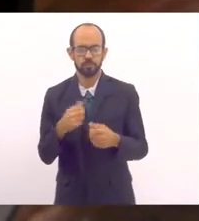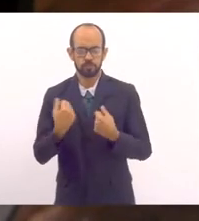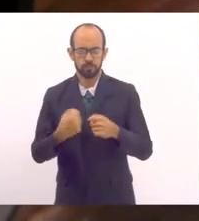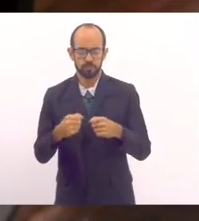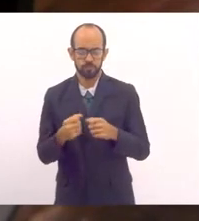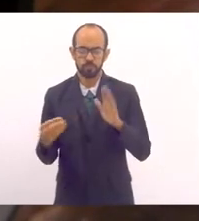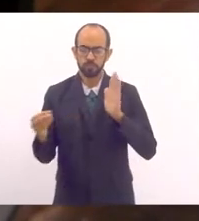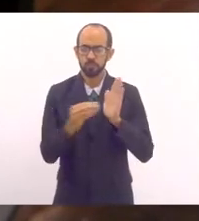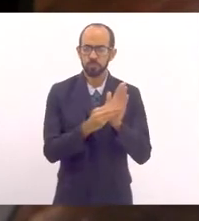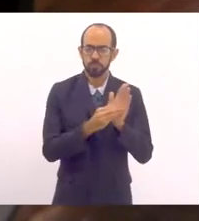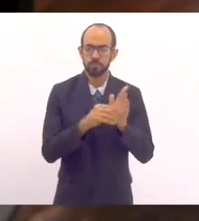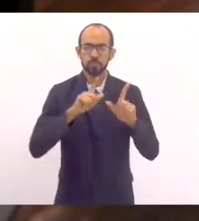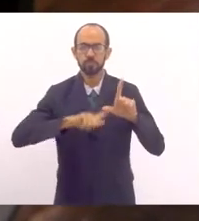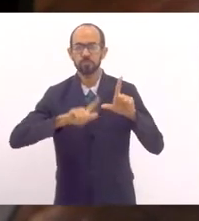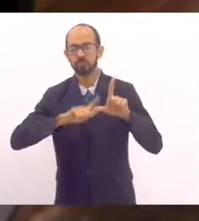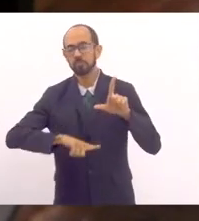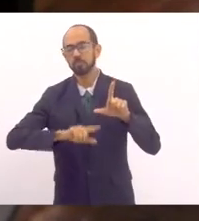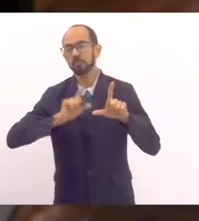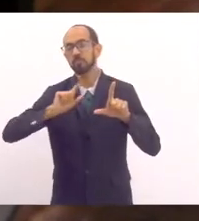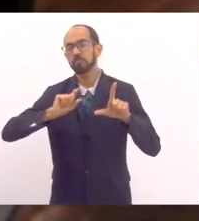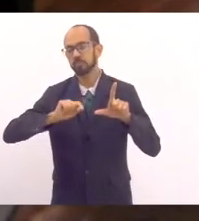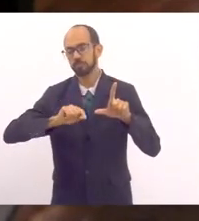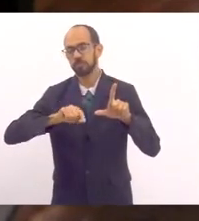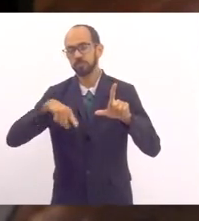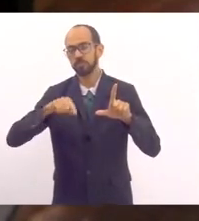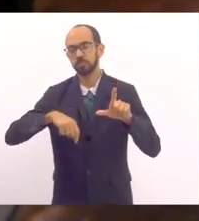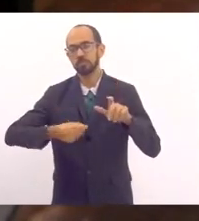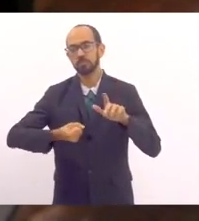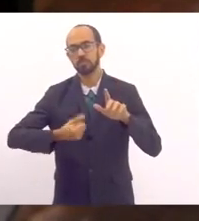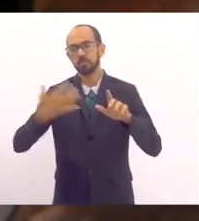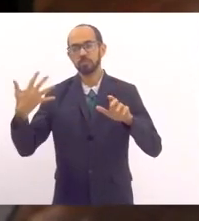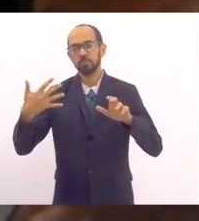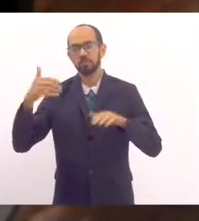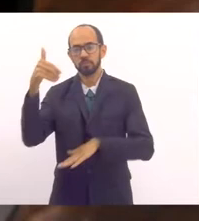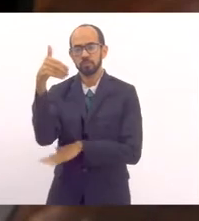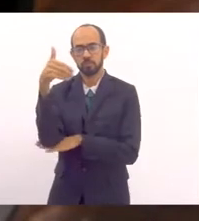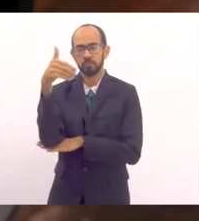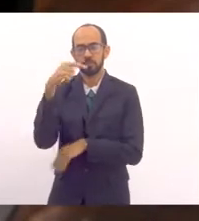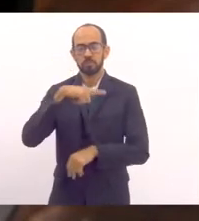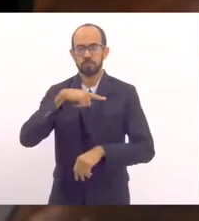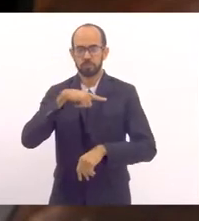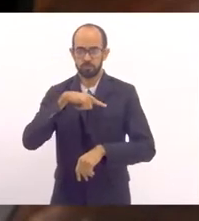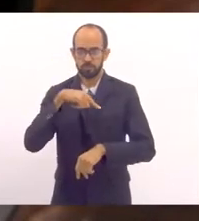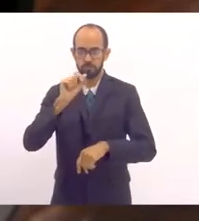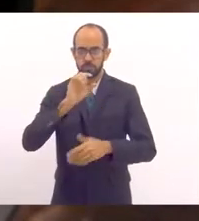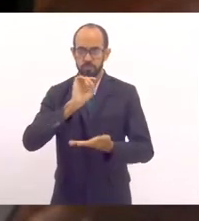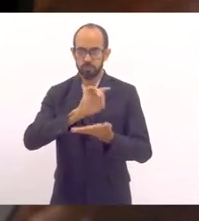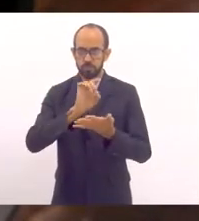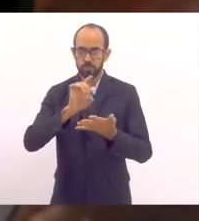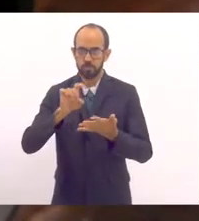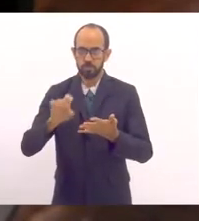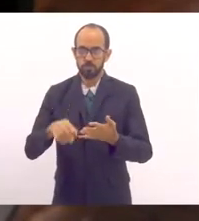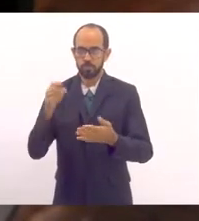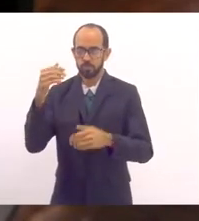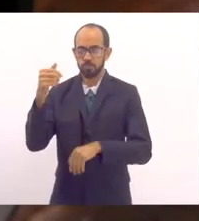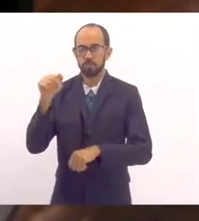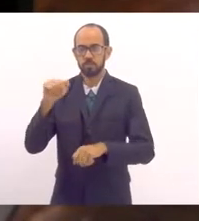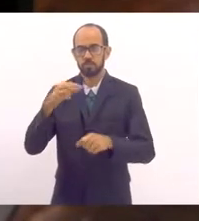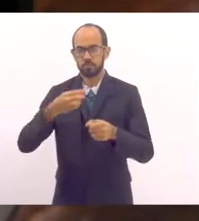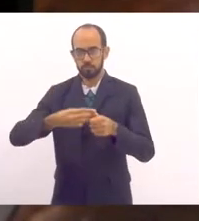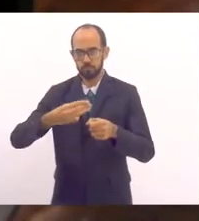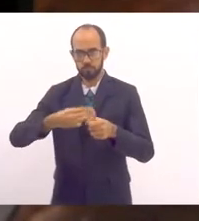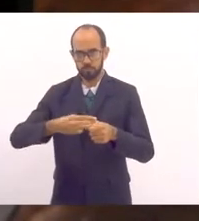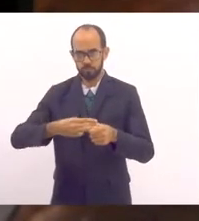ser categorizado? A quantidade de estabelecimento de hospedagem. Esses estabelecimentos, eles têm que